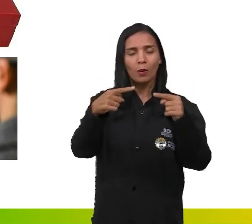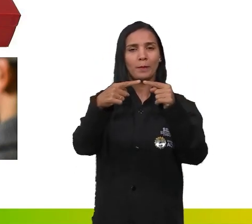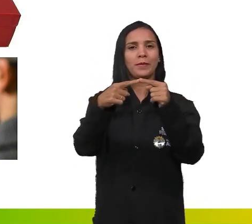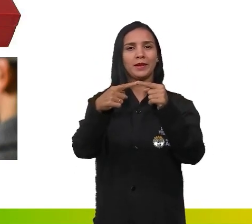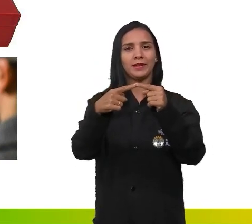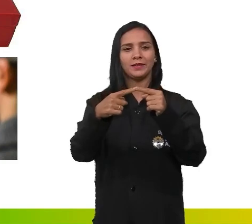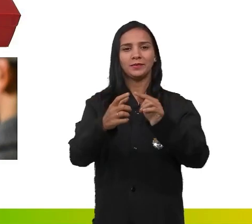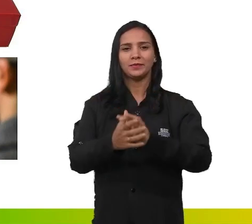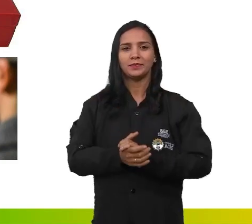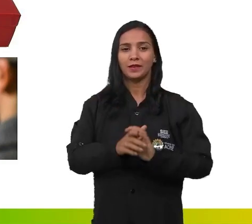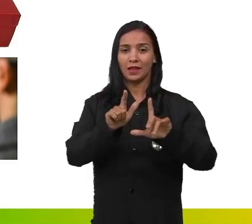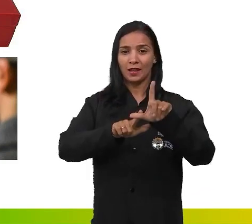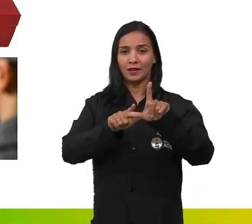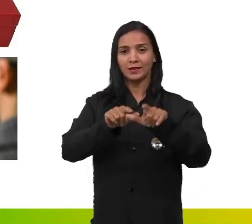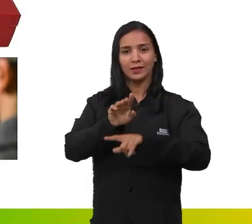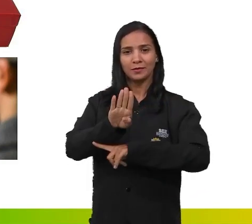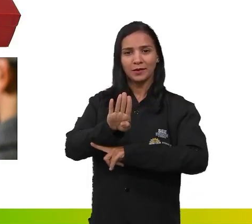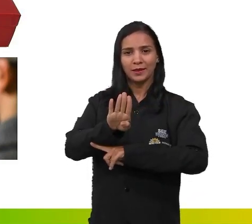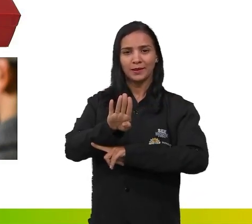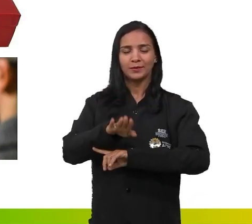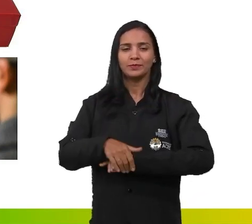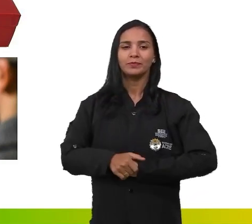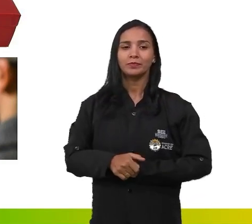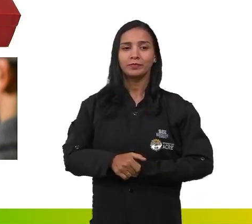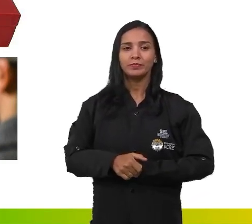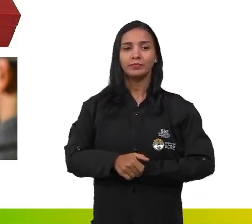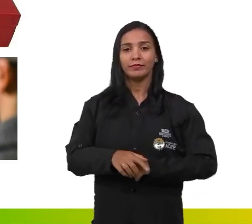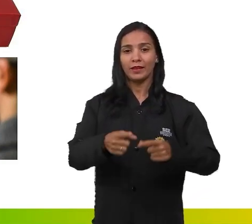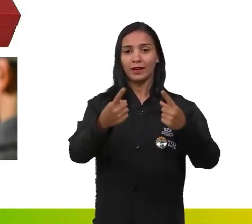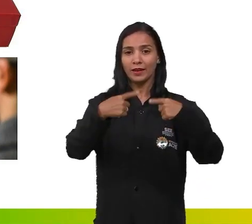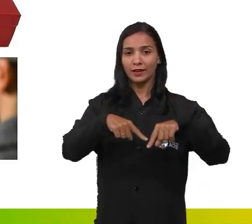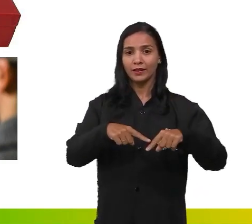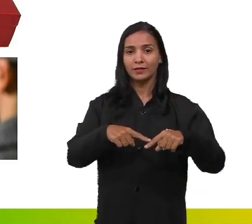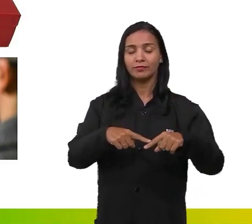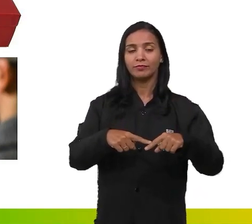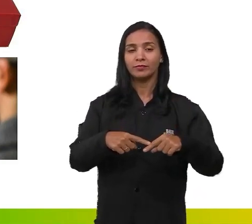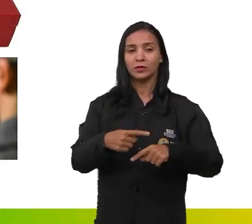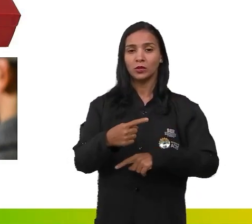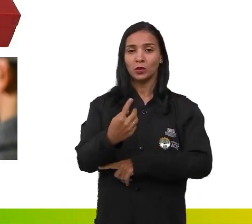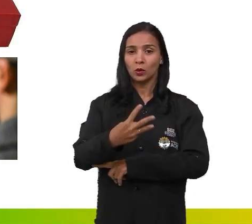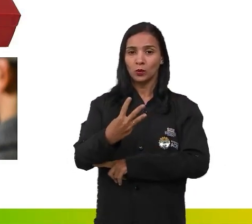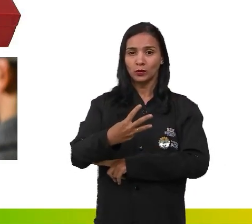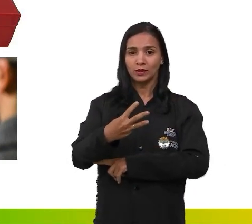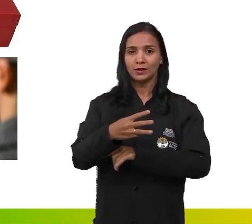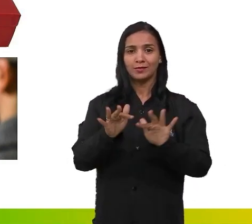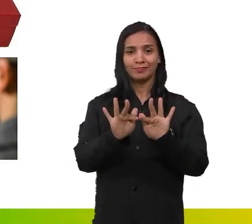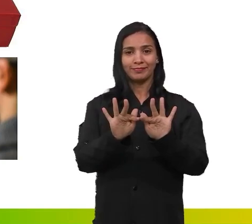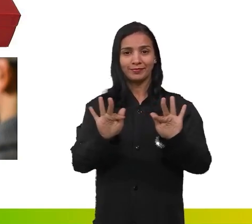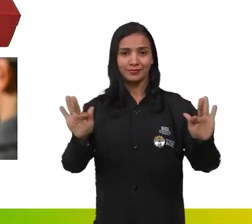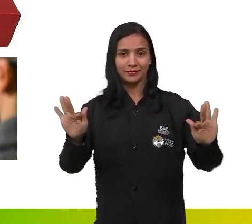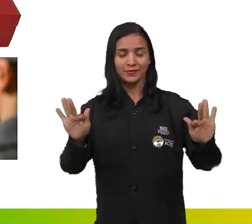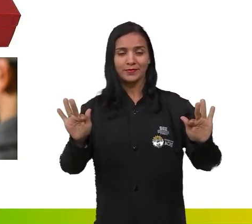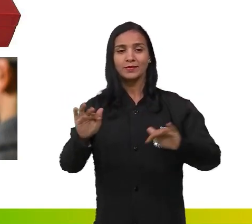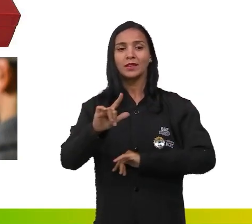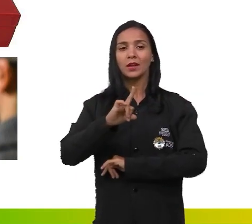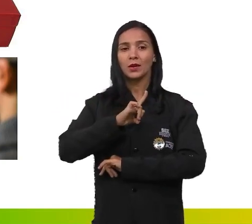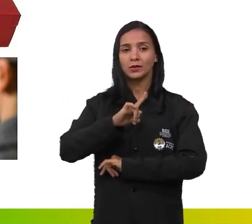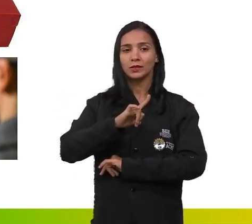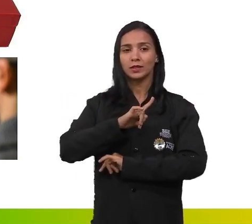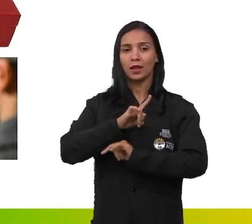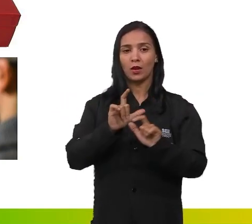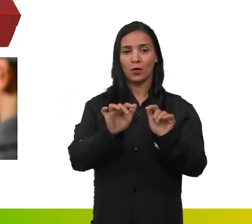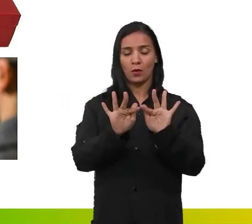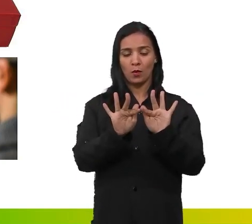na letra B, tudo bem? E no terceiro exemplo, nós temos My father